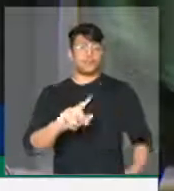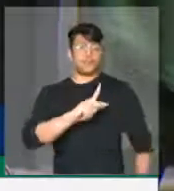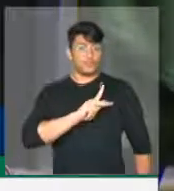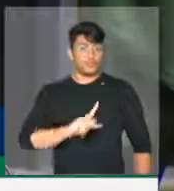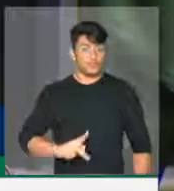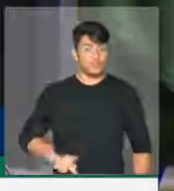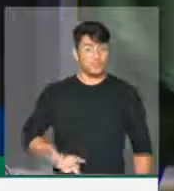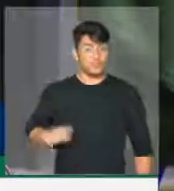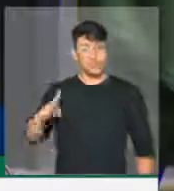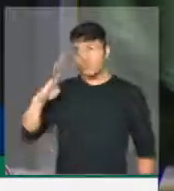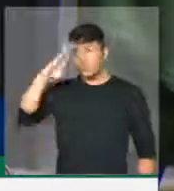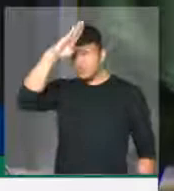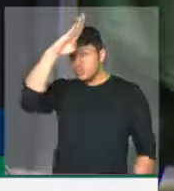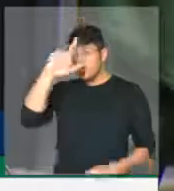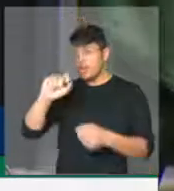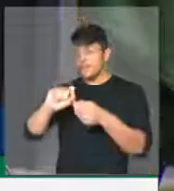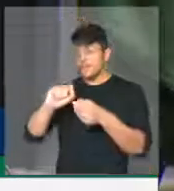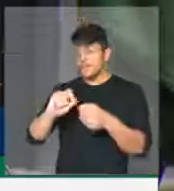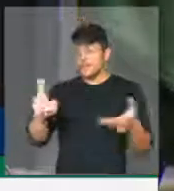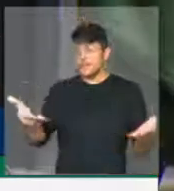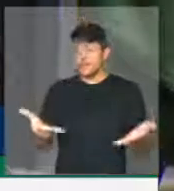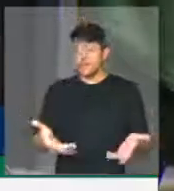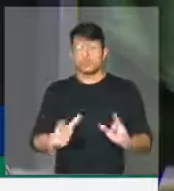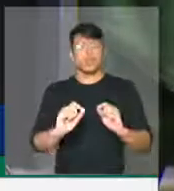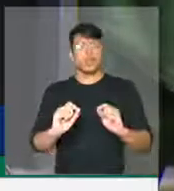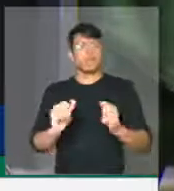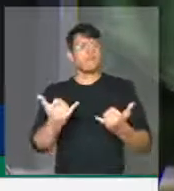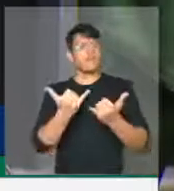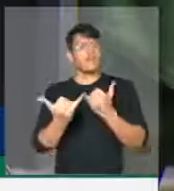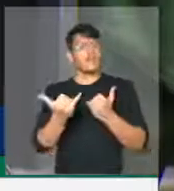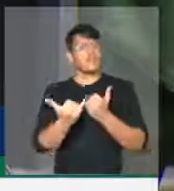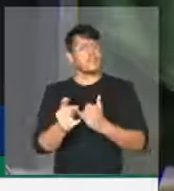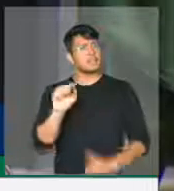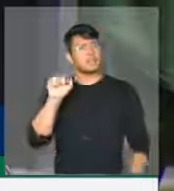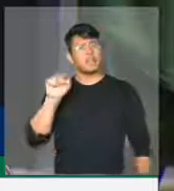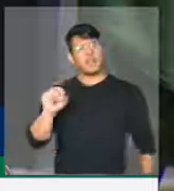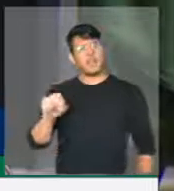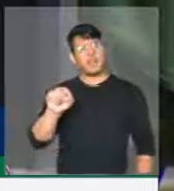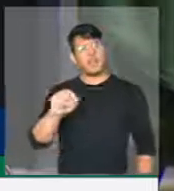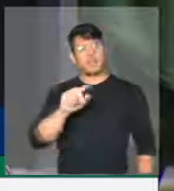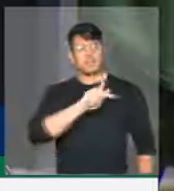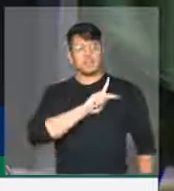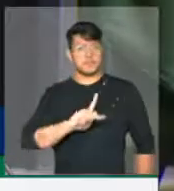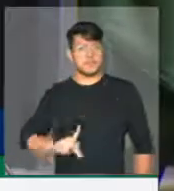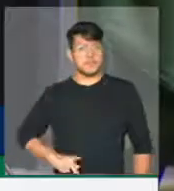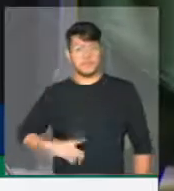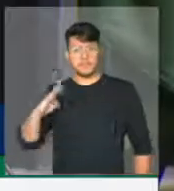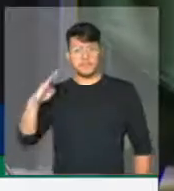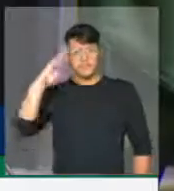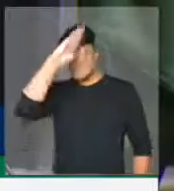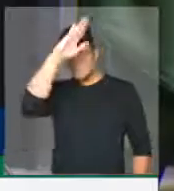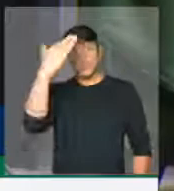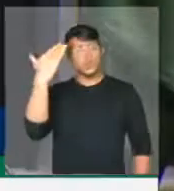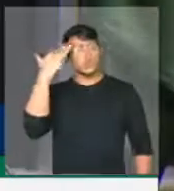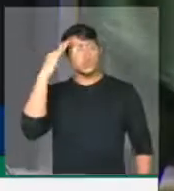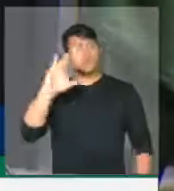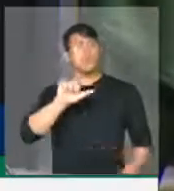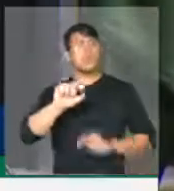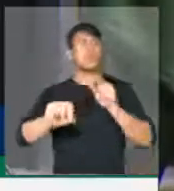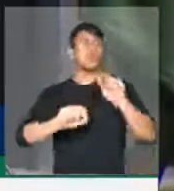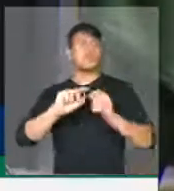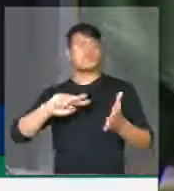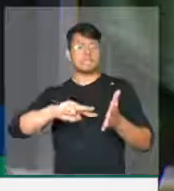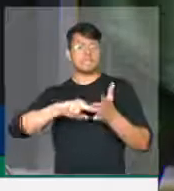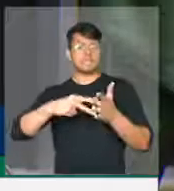República. Um presidente que parece não ter a dimensão, eu já disse aqui outras vezes, da instituição que é a presidência